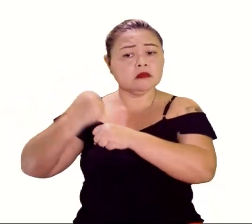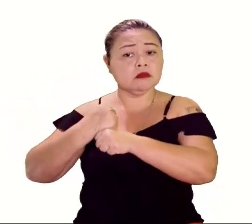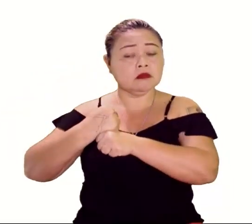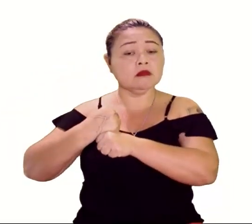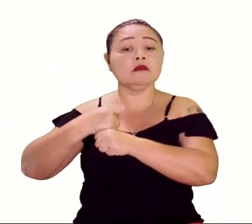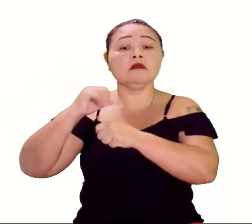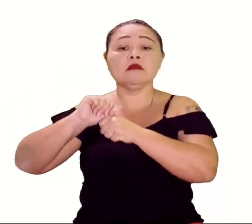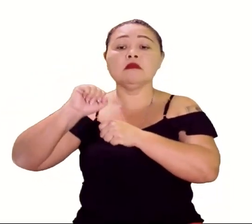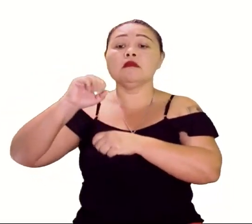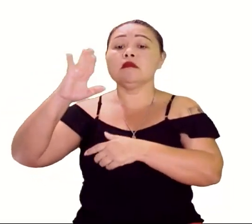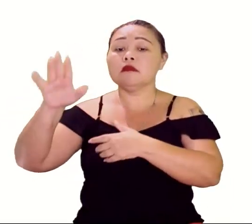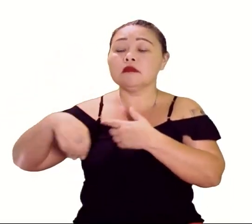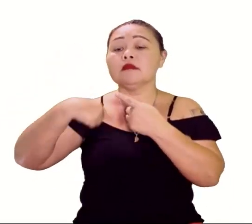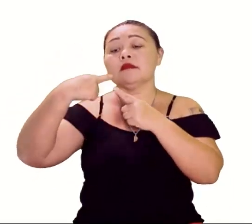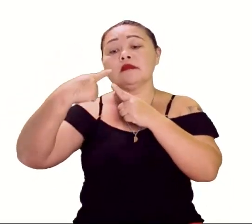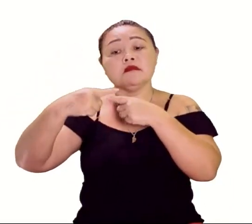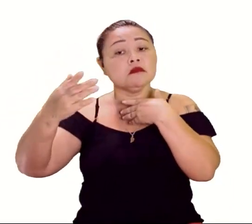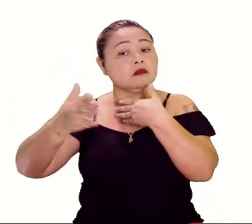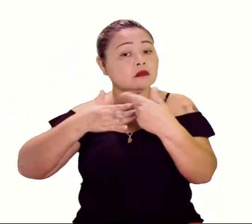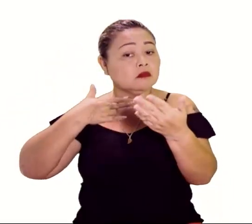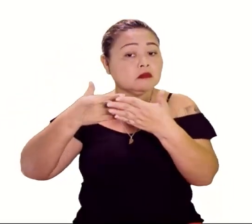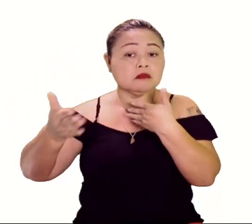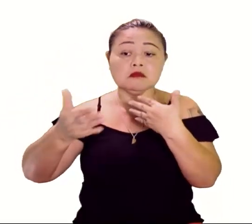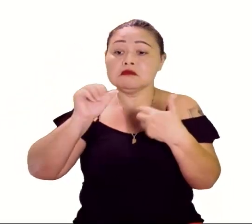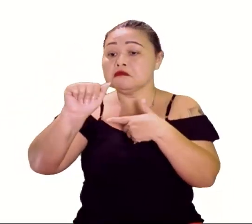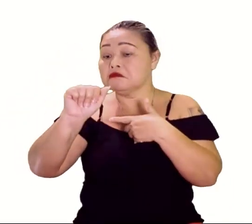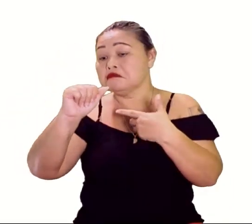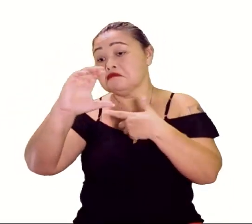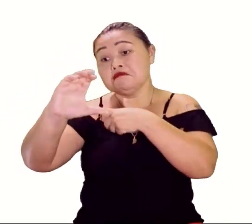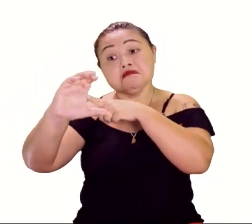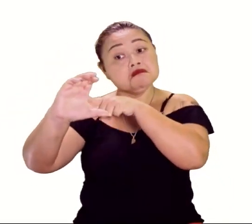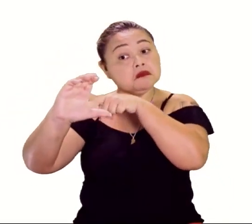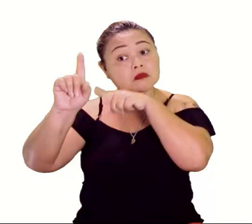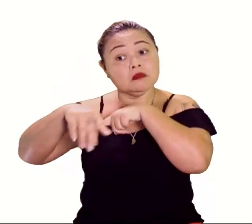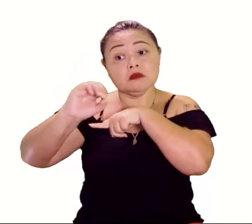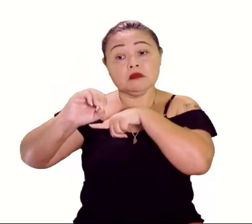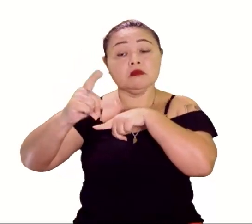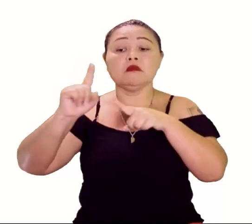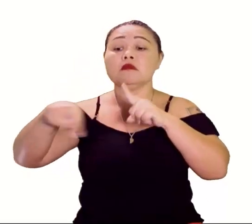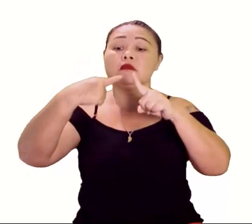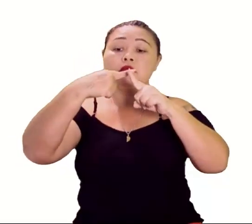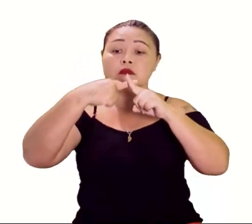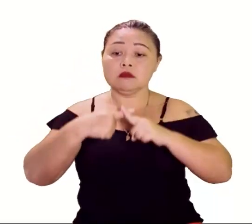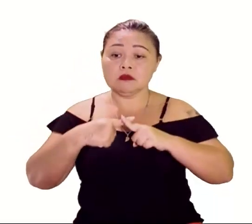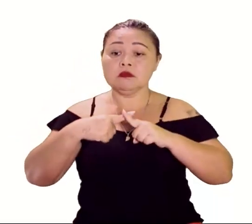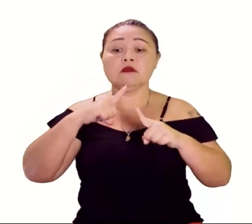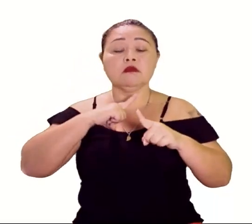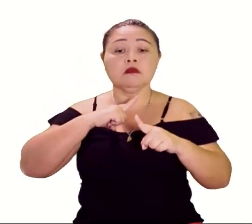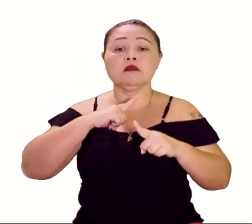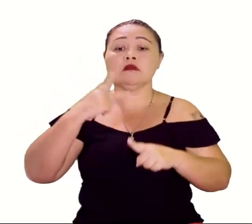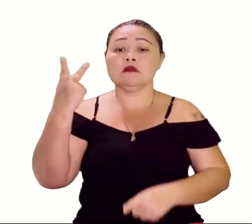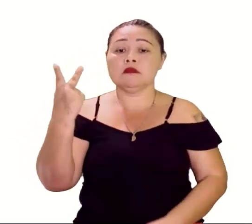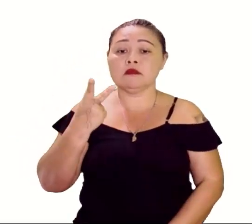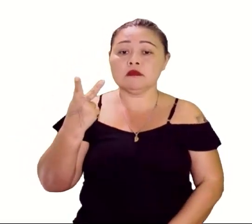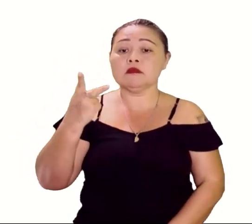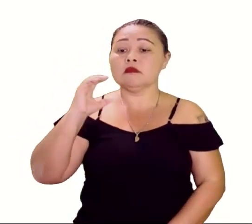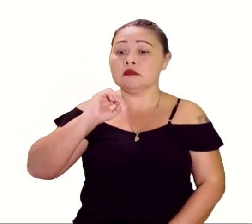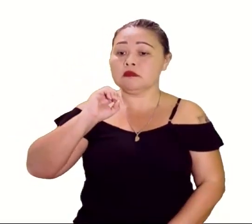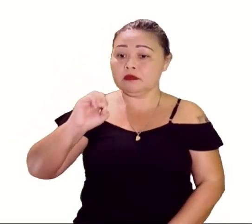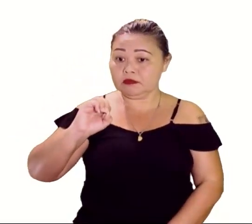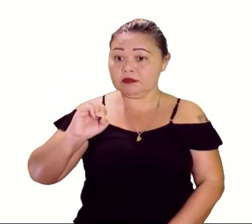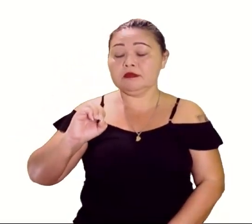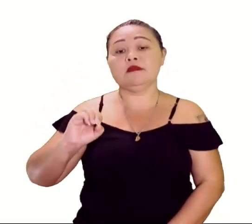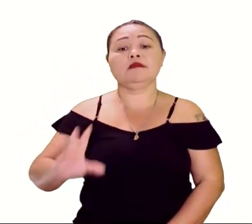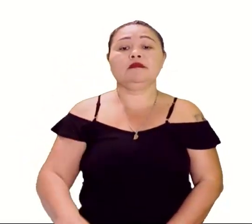calcular. 4 vezes A, independente de quem é o A, o C é 0. E quando a gente tem uma multiplicação, que um dos fatores é 0, o